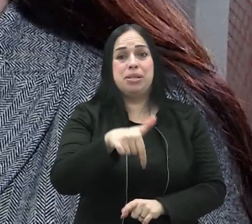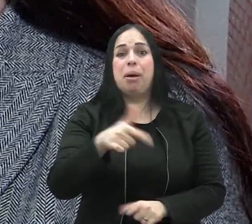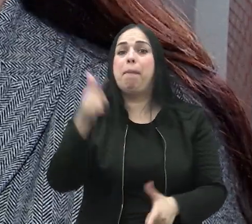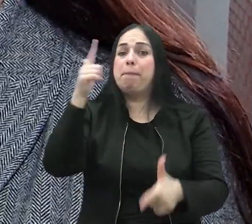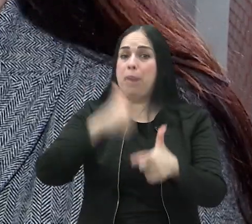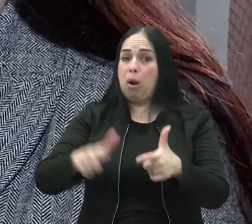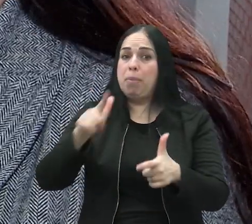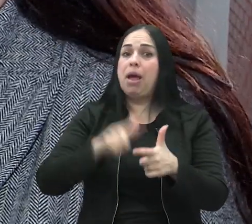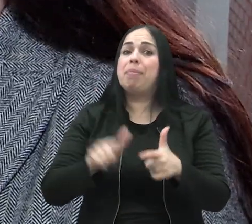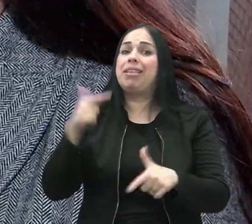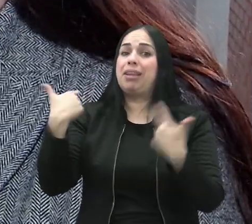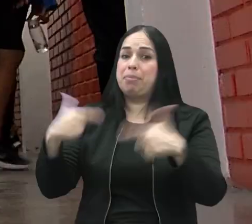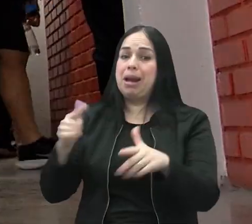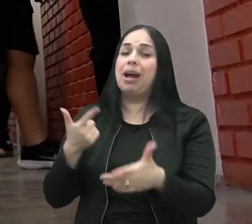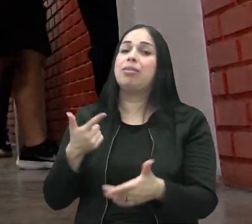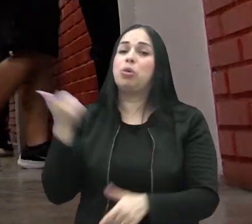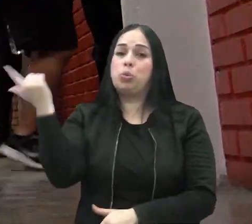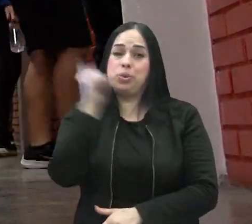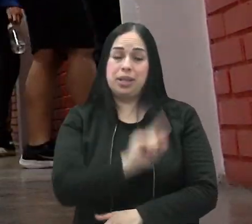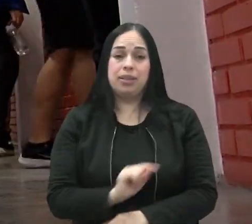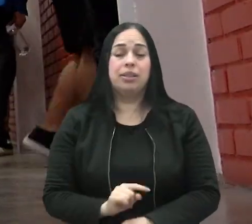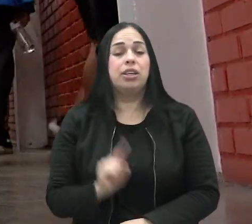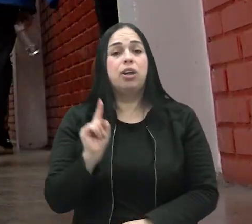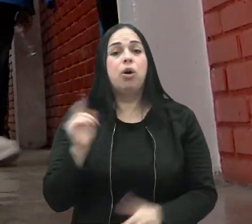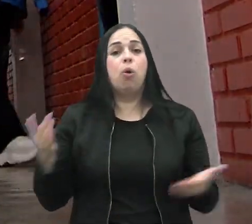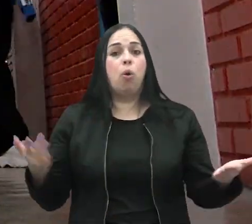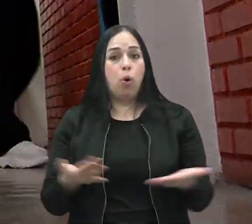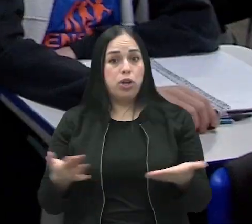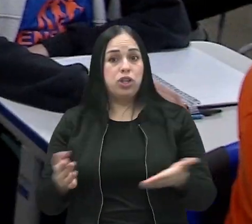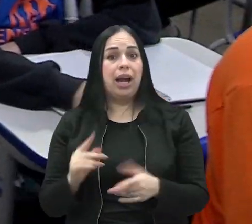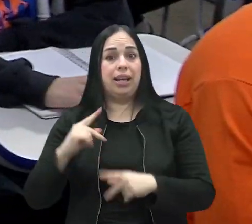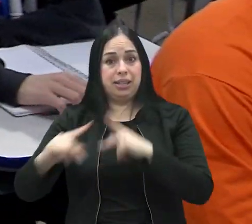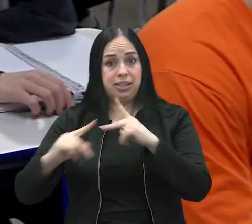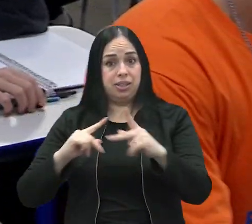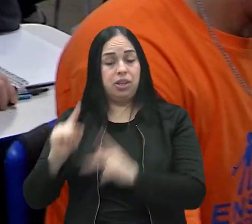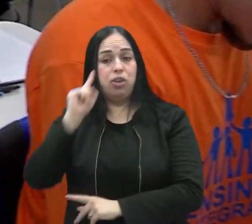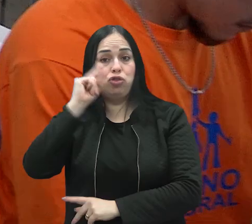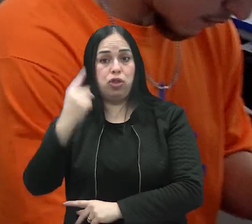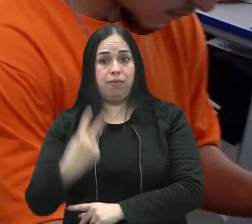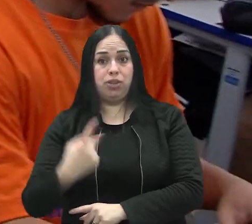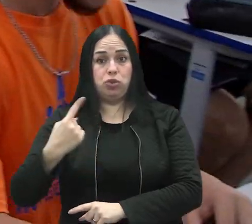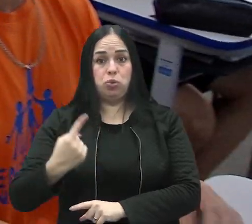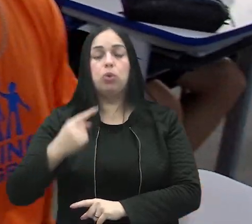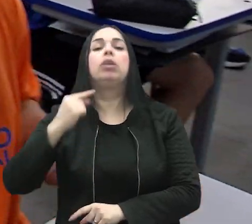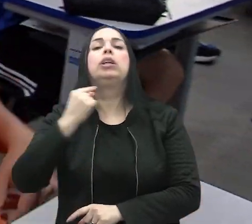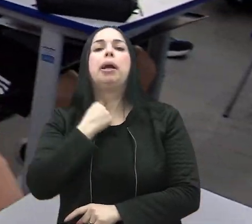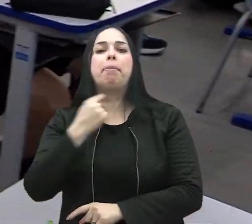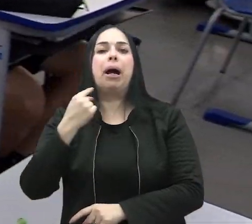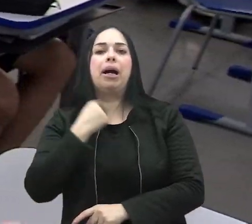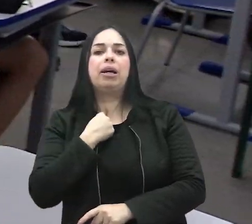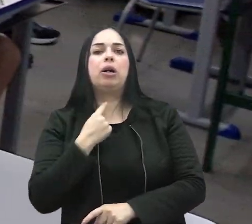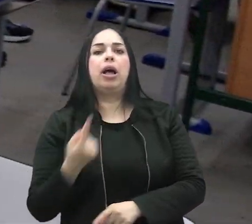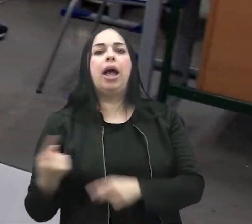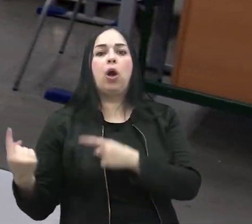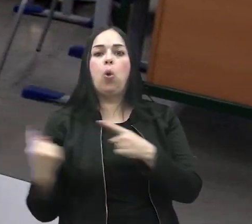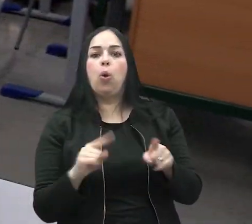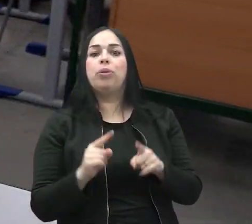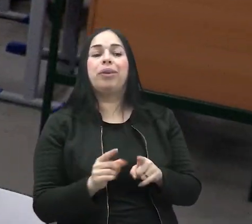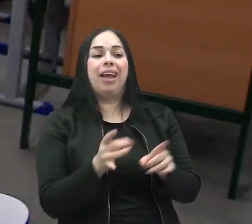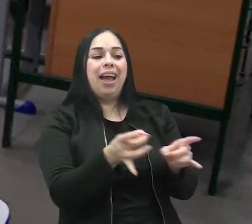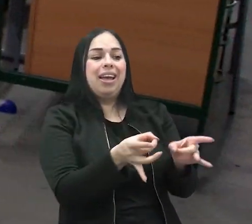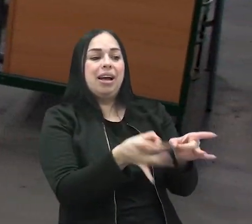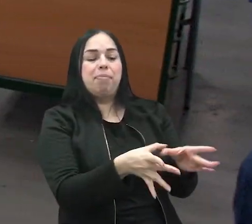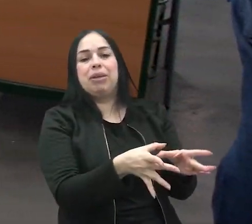colocar no mercado de trabalho. Em São José dos Campos, 21 de maio, é o Dia Municipal de Combate